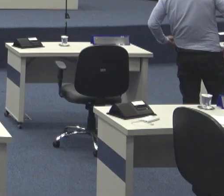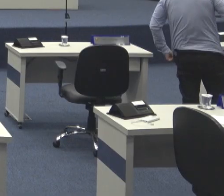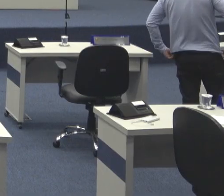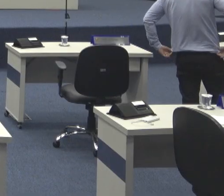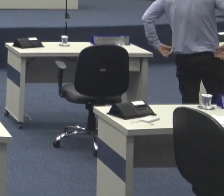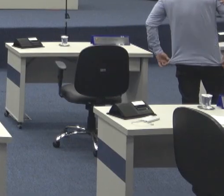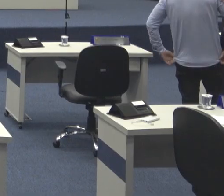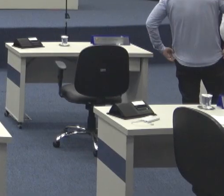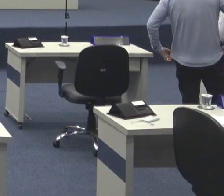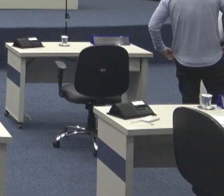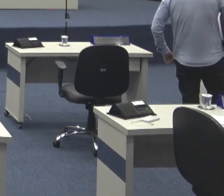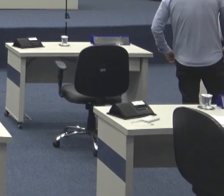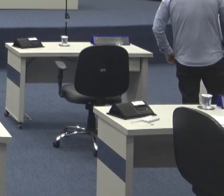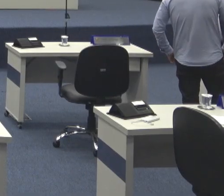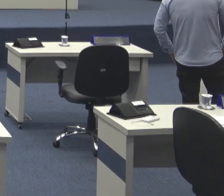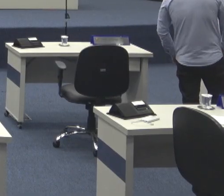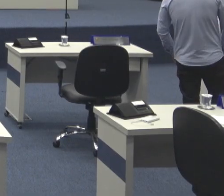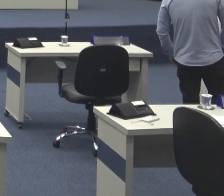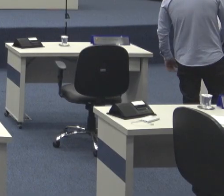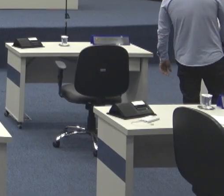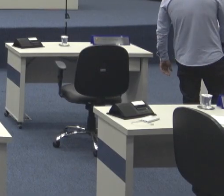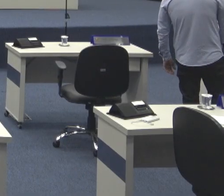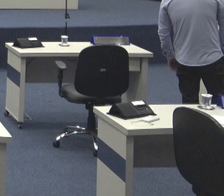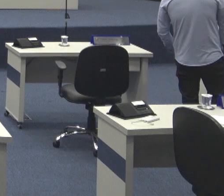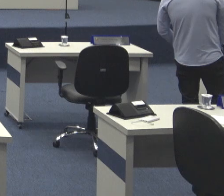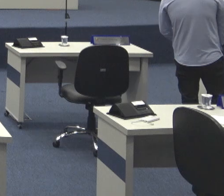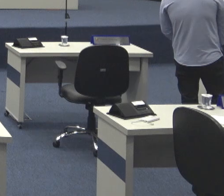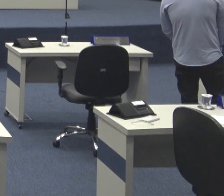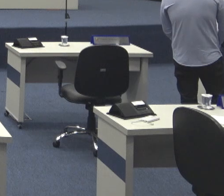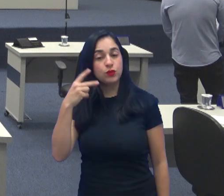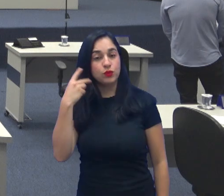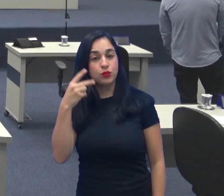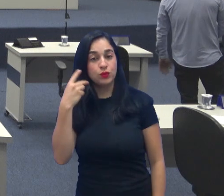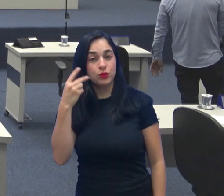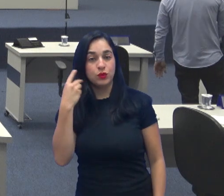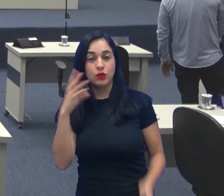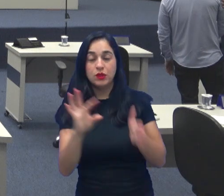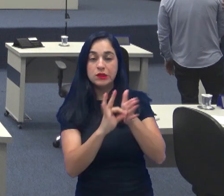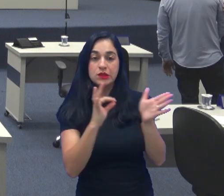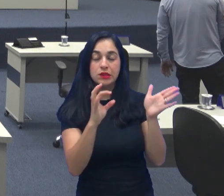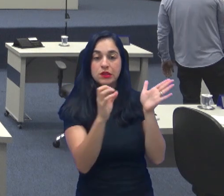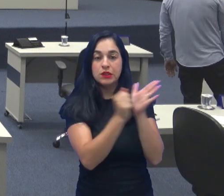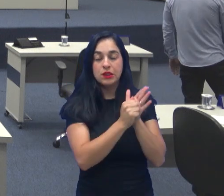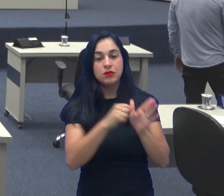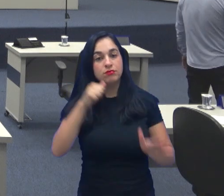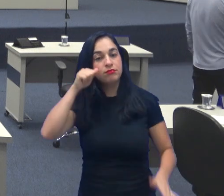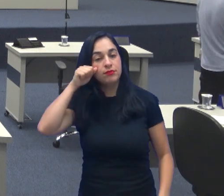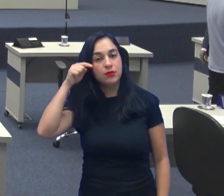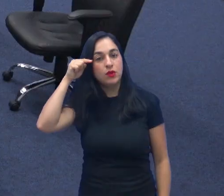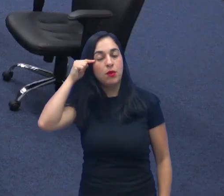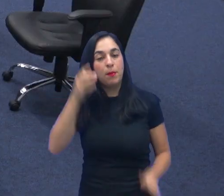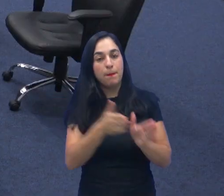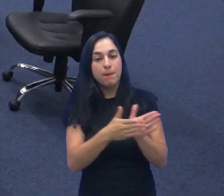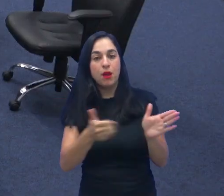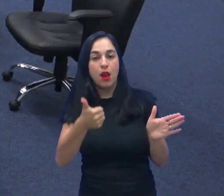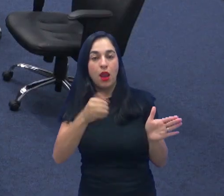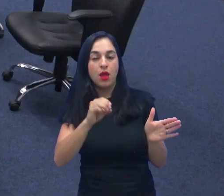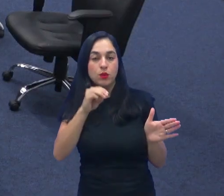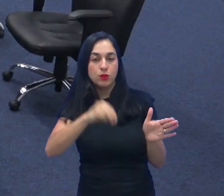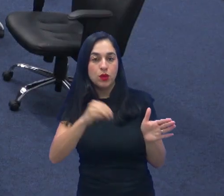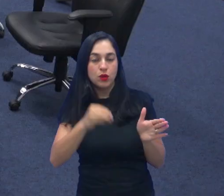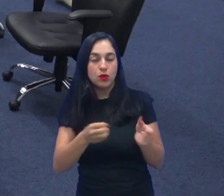Próxima vereadora inscrita para falar do movimento do Pinga Fogo, a vereadora Amélia Naomi. Vossa Excelência tem tempo de 10 minutos,